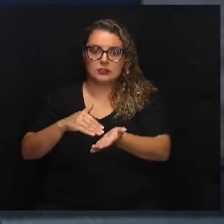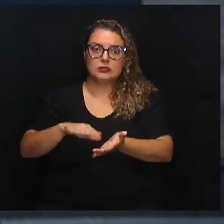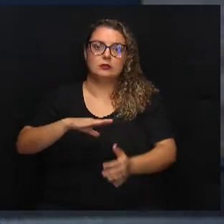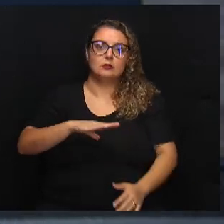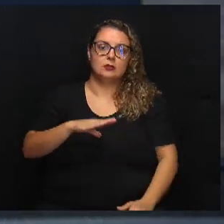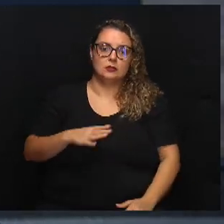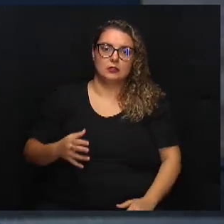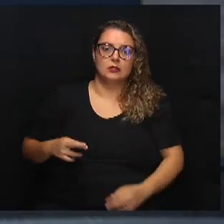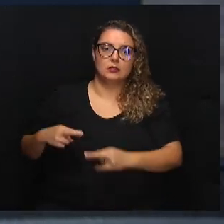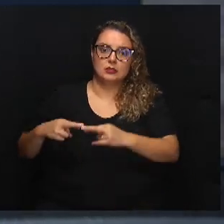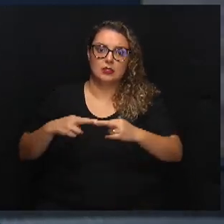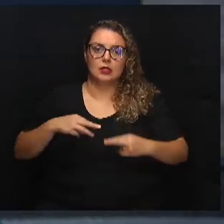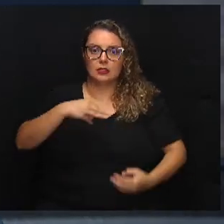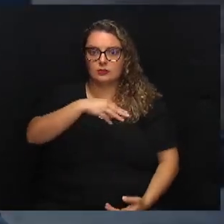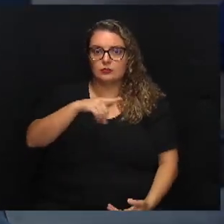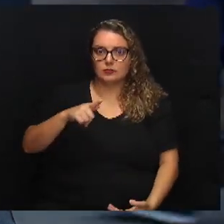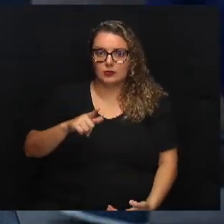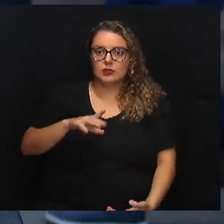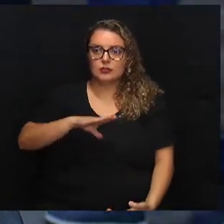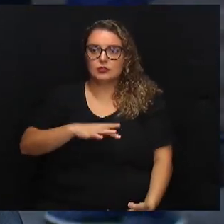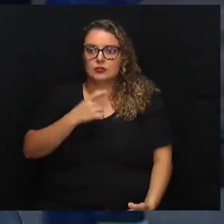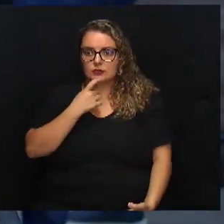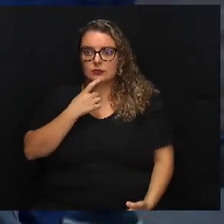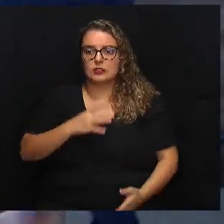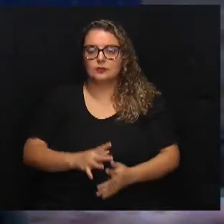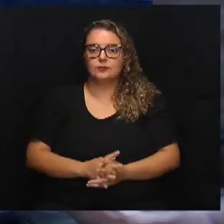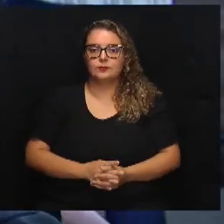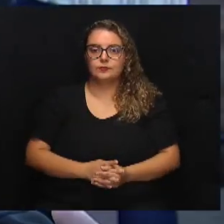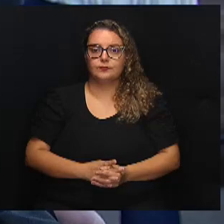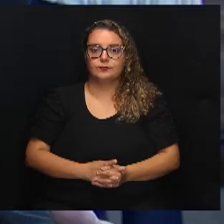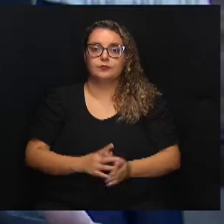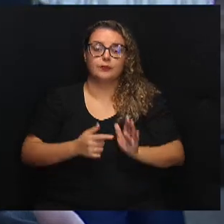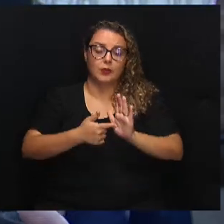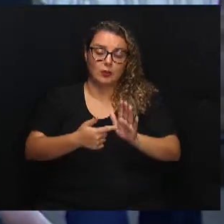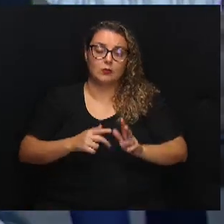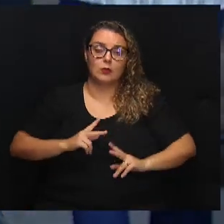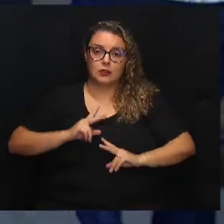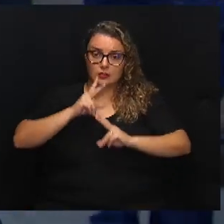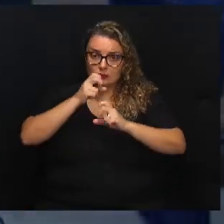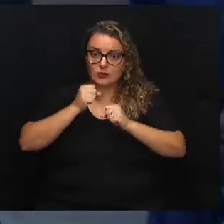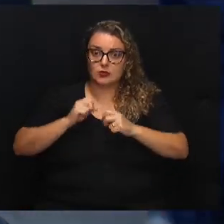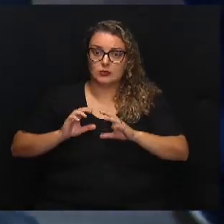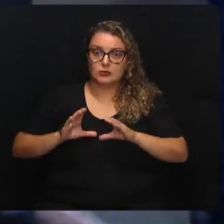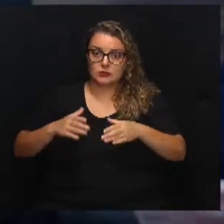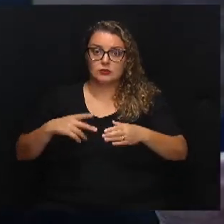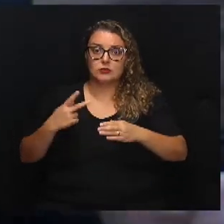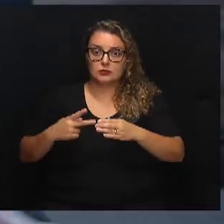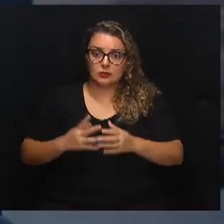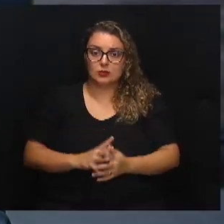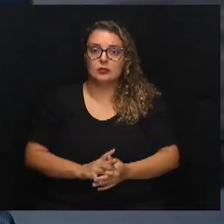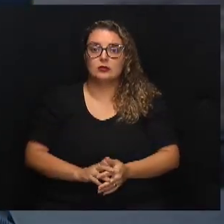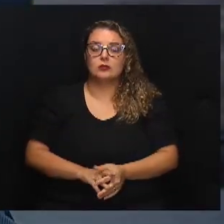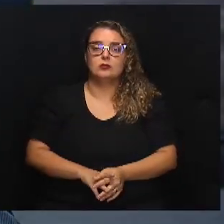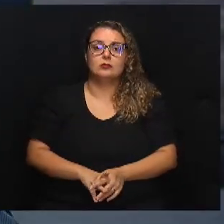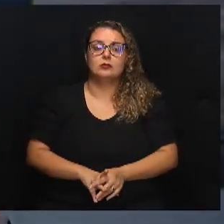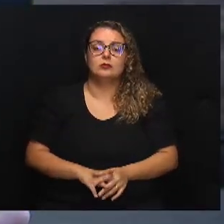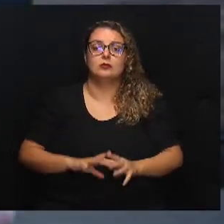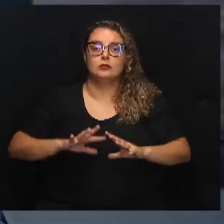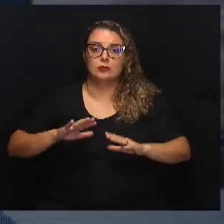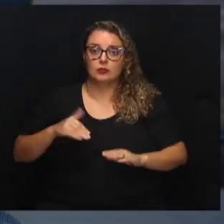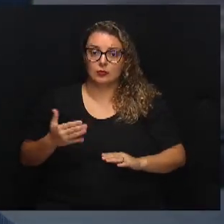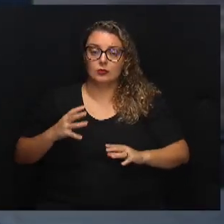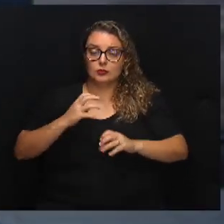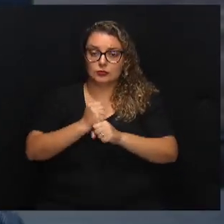e da rede Mário Gatti de Campinas. Isso mostra um pouco a força do parlamento, quando a gente unidos